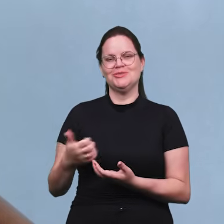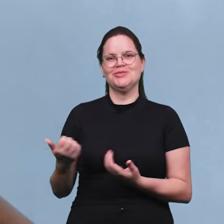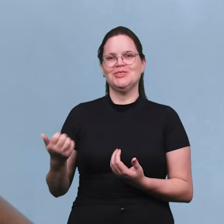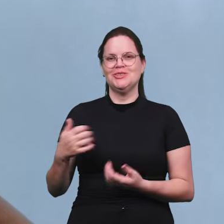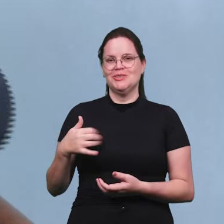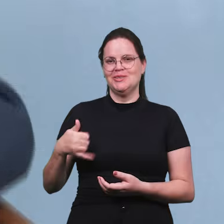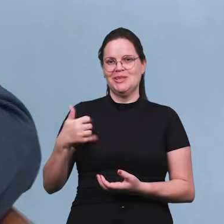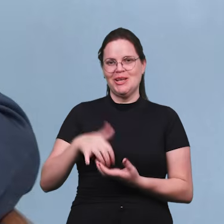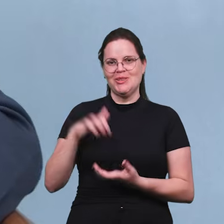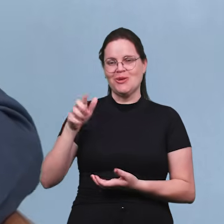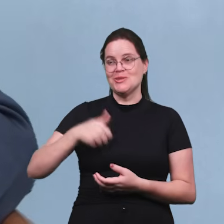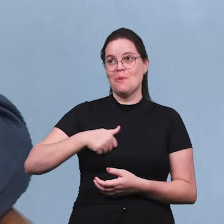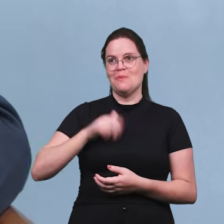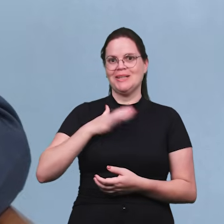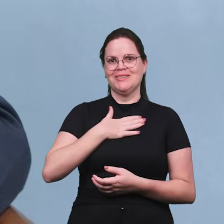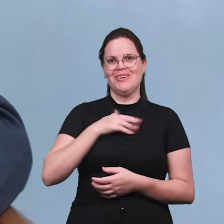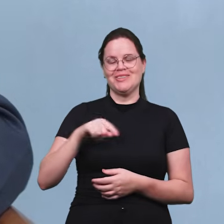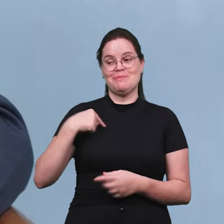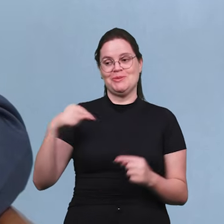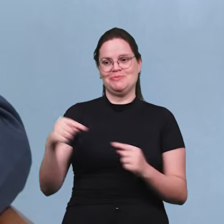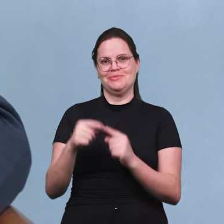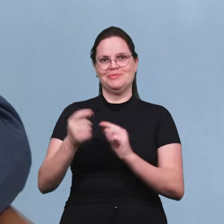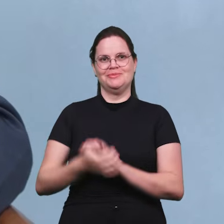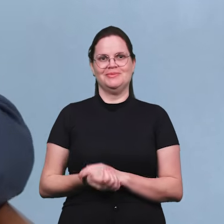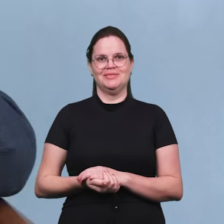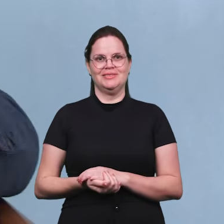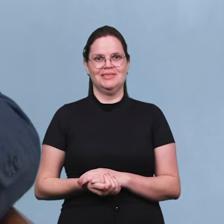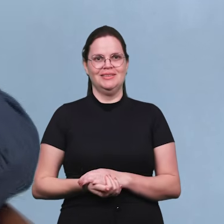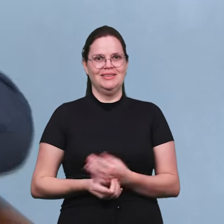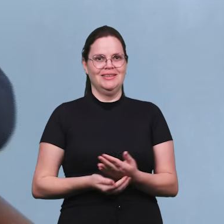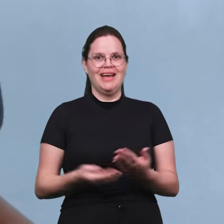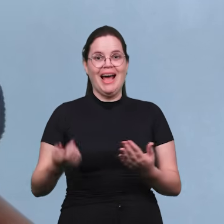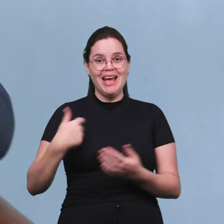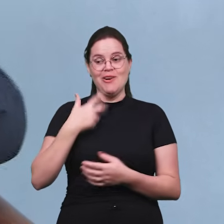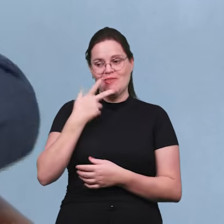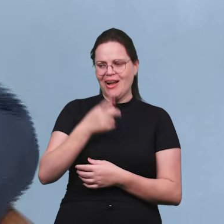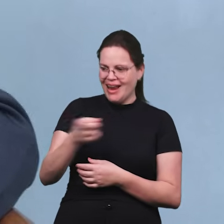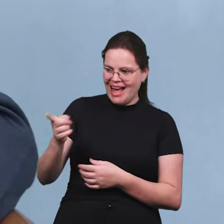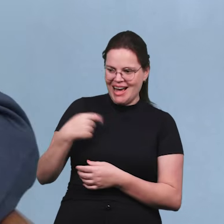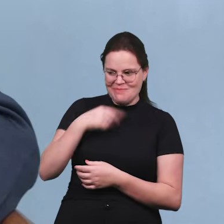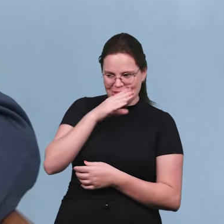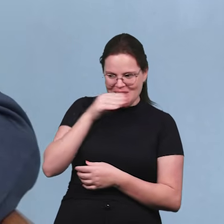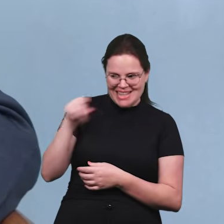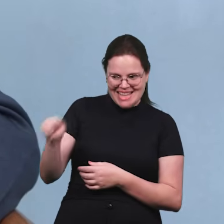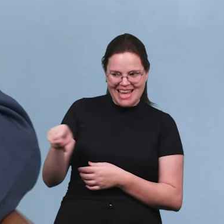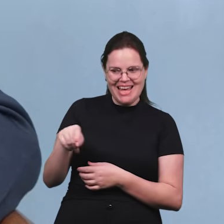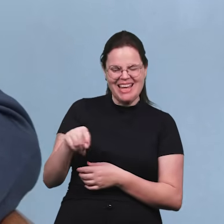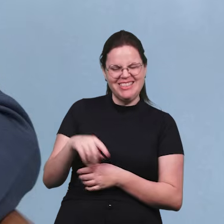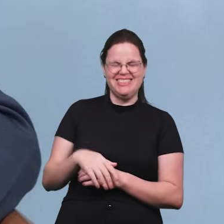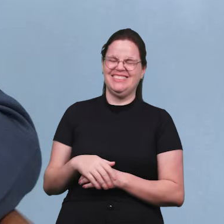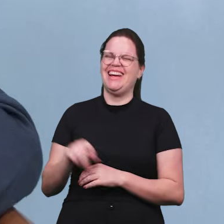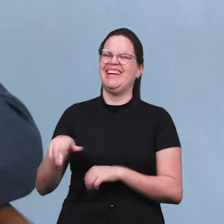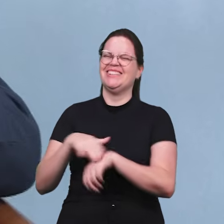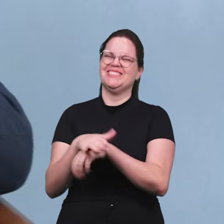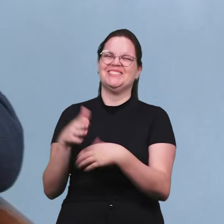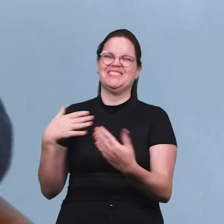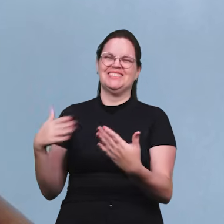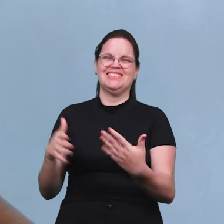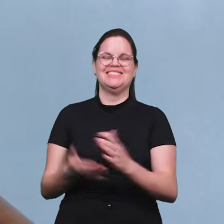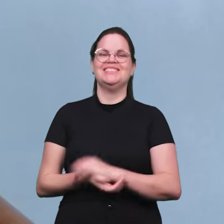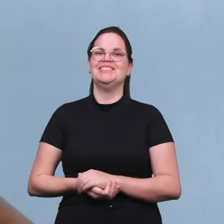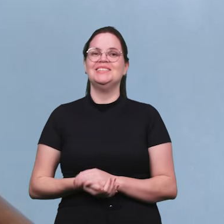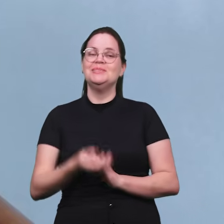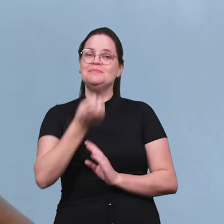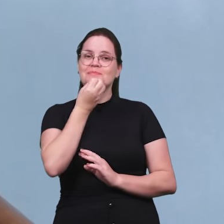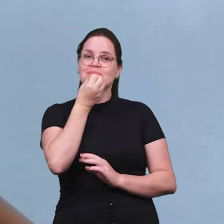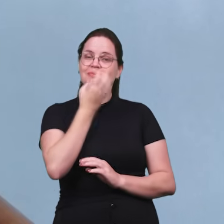me identifico, a turma ali, e que aqui minhas intermediárias, meus adolescentes, está ali, e as irmãs conversam, e isso